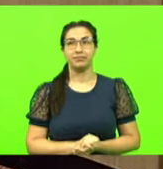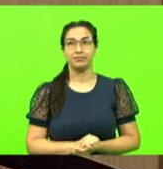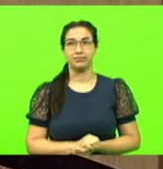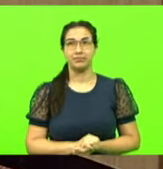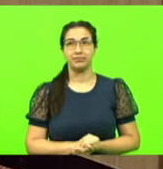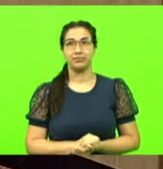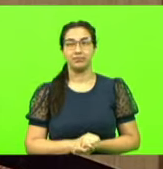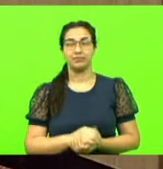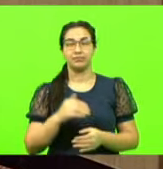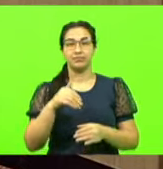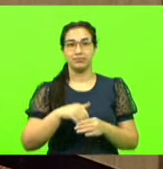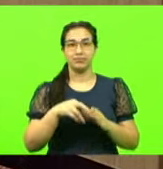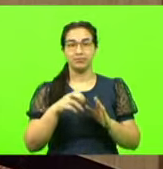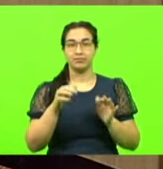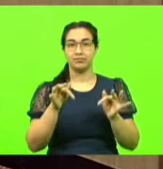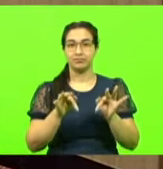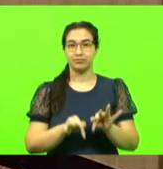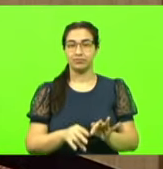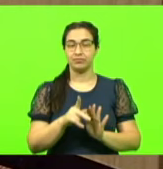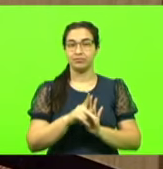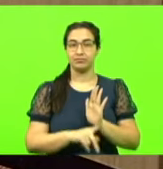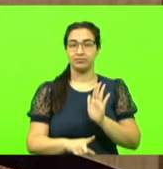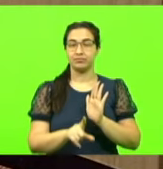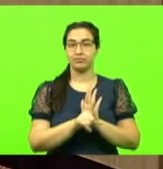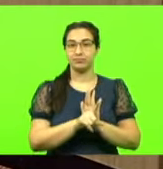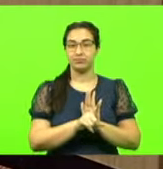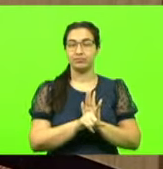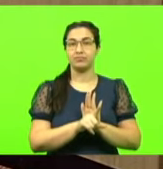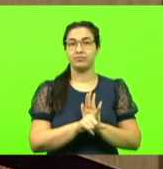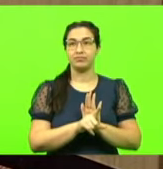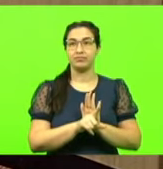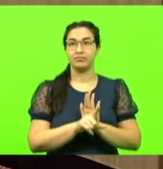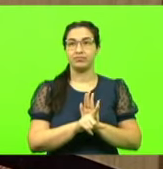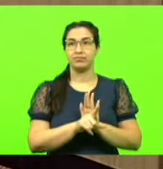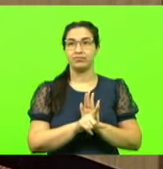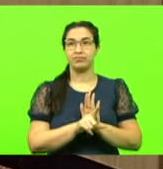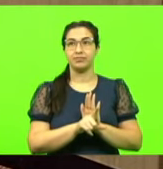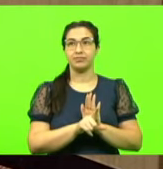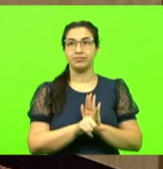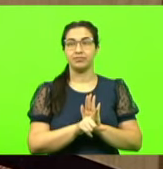Em votação, redação final do projeto de lei